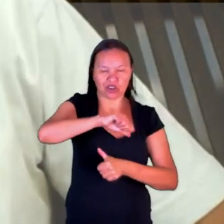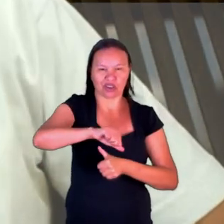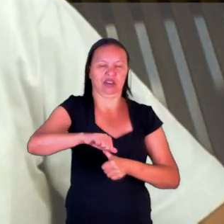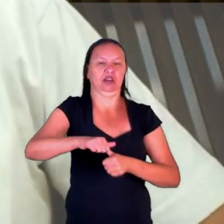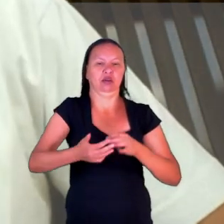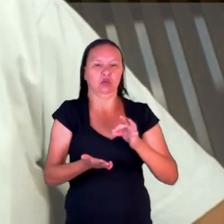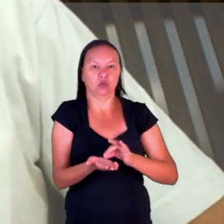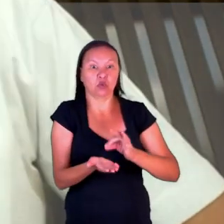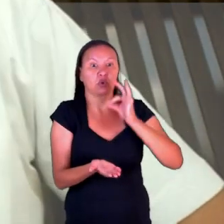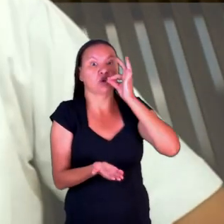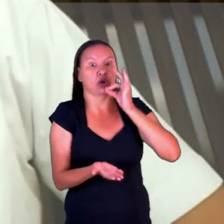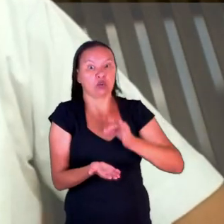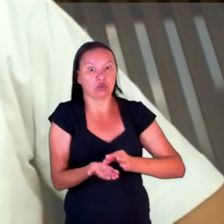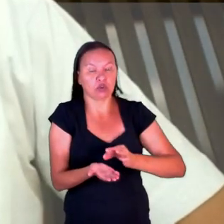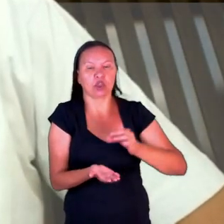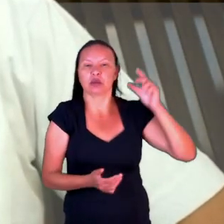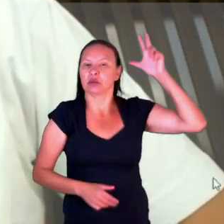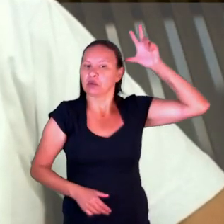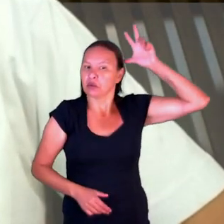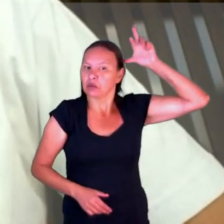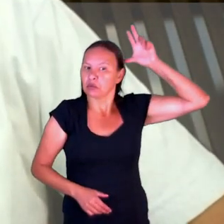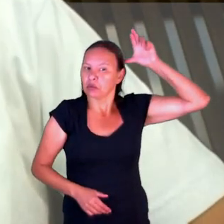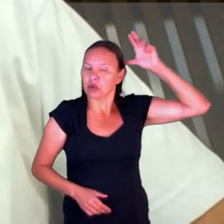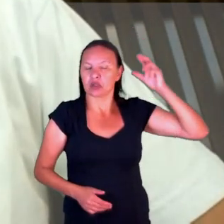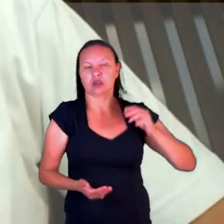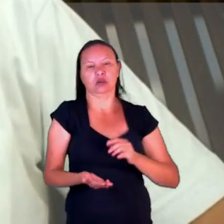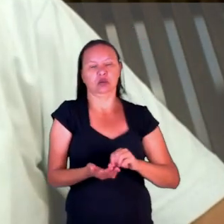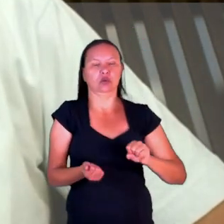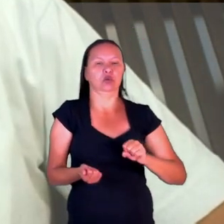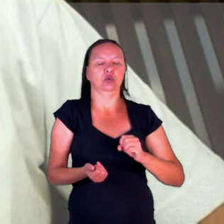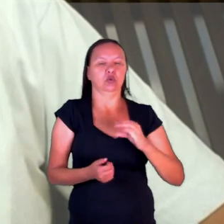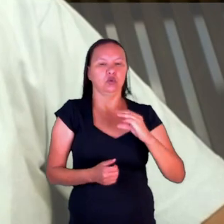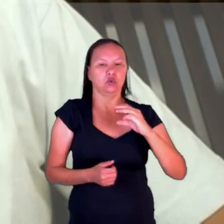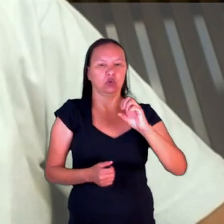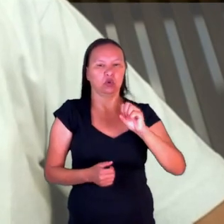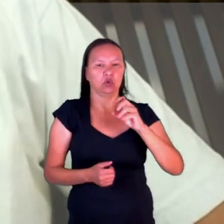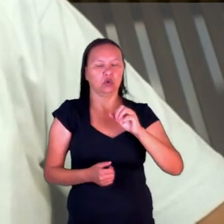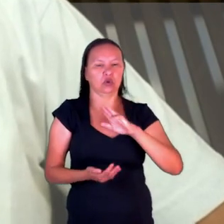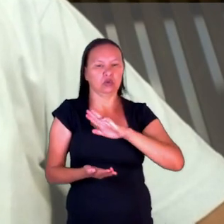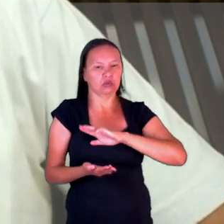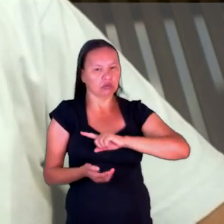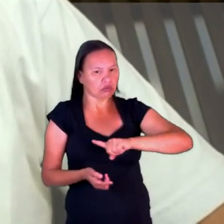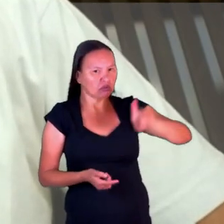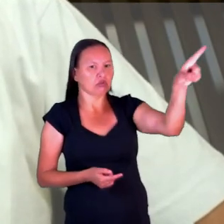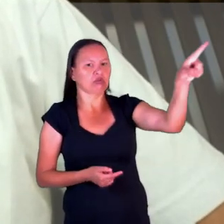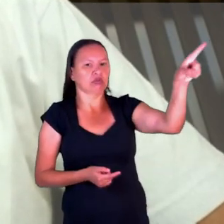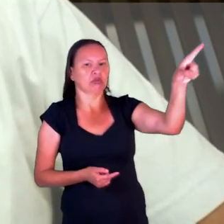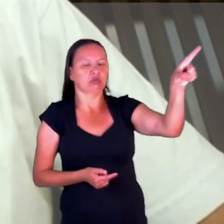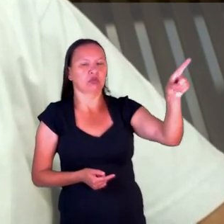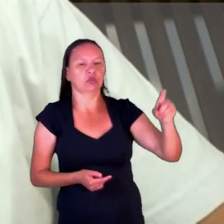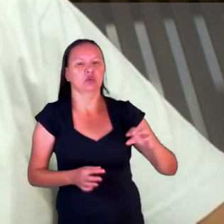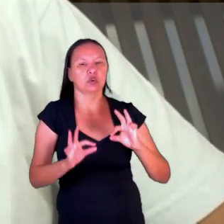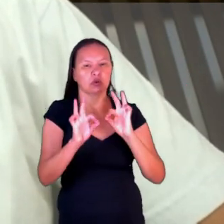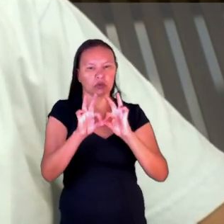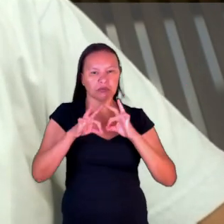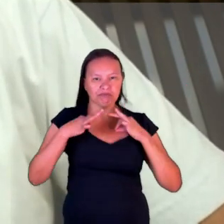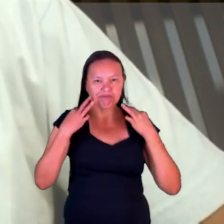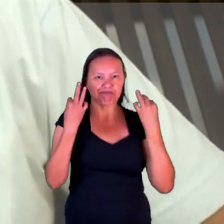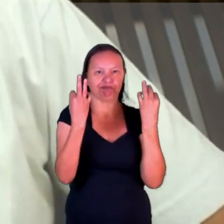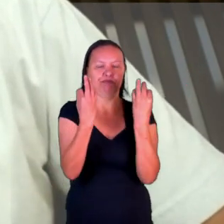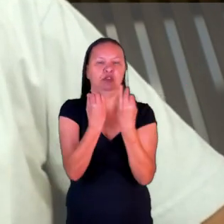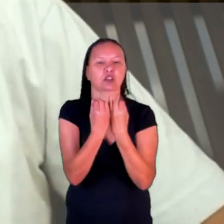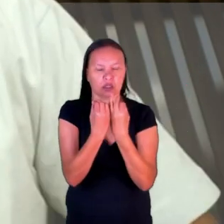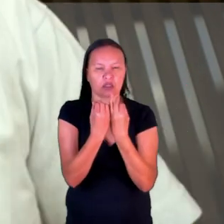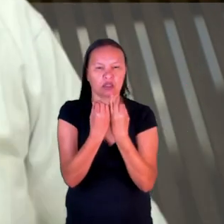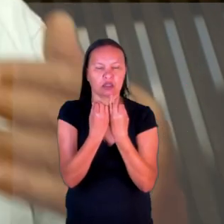expulso por ter que tentar organizar suas vidas e criar suas famílias eh em outros espaços e aí nós fomos com a para a cidade